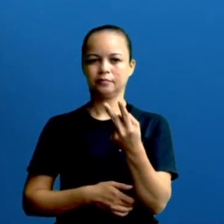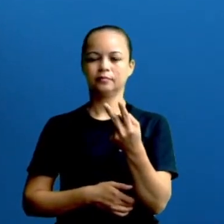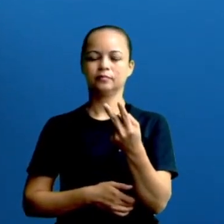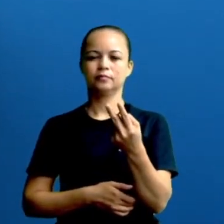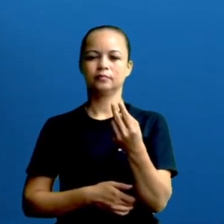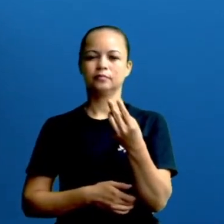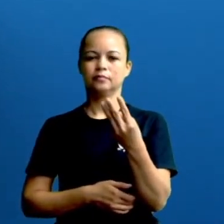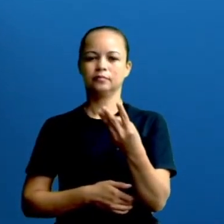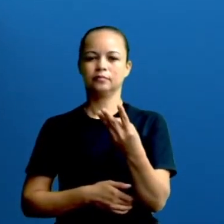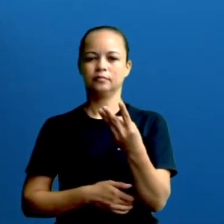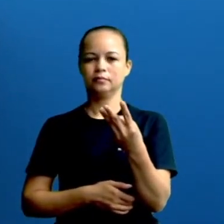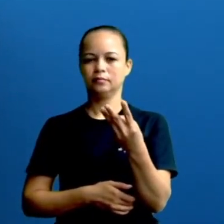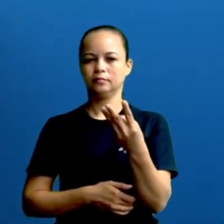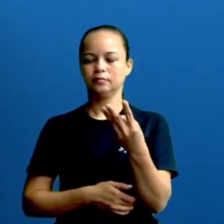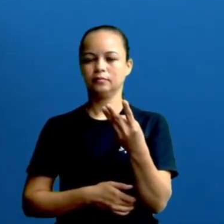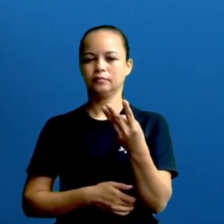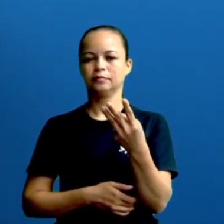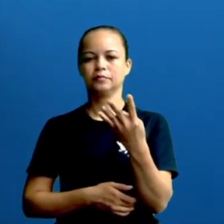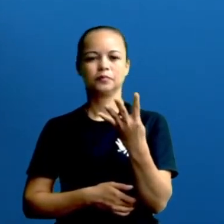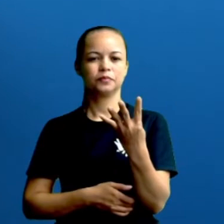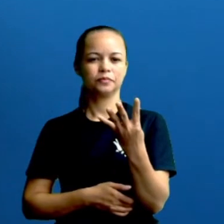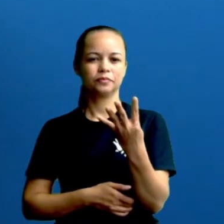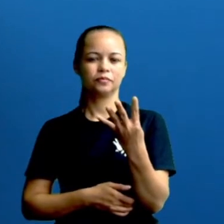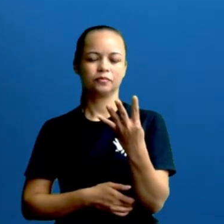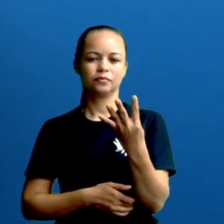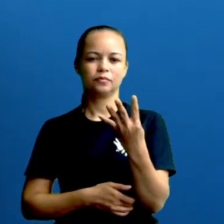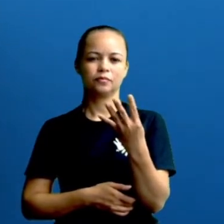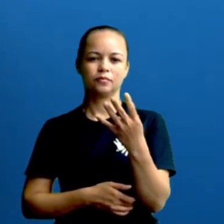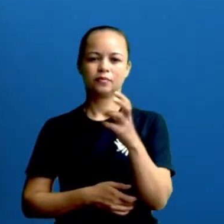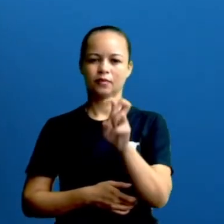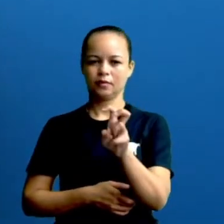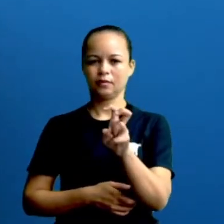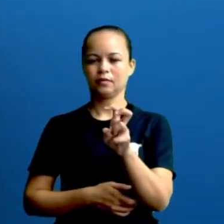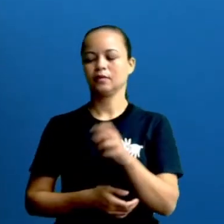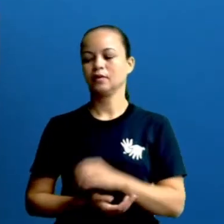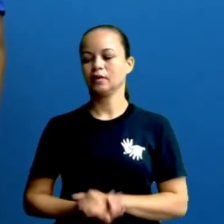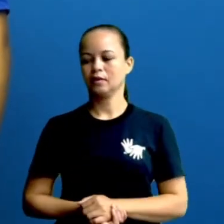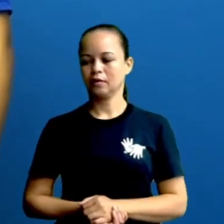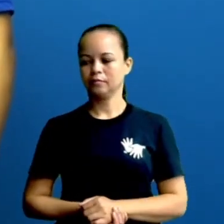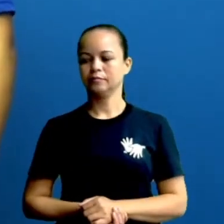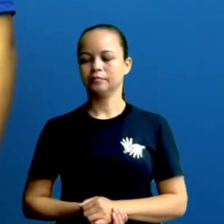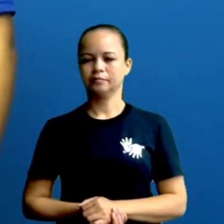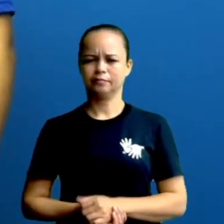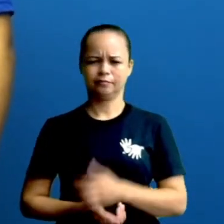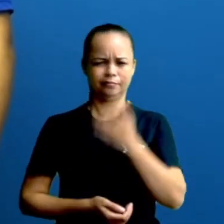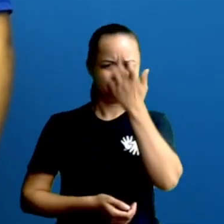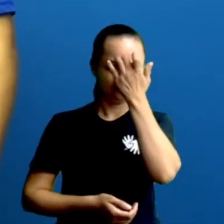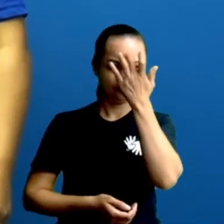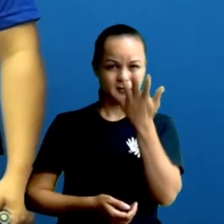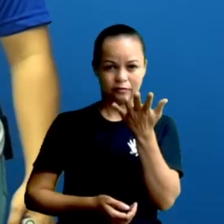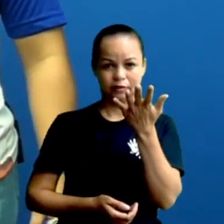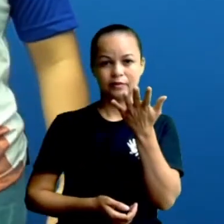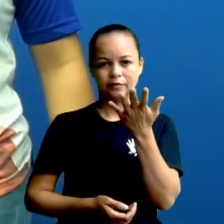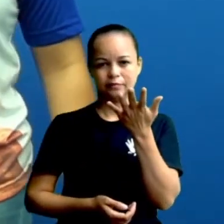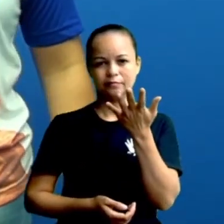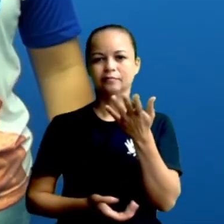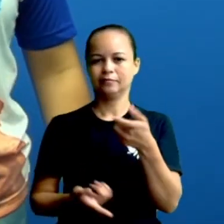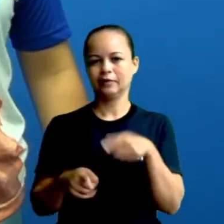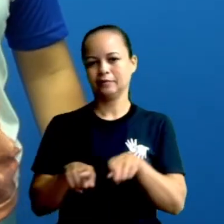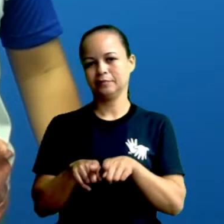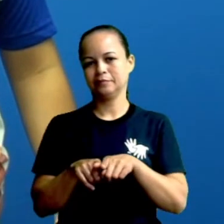2, 3, 4, 5. Não é fácil? Aqui tá